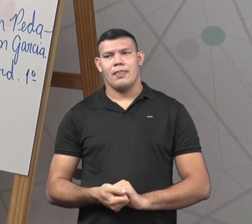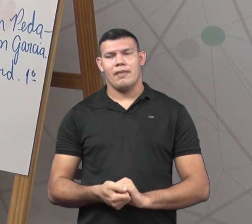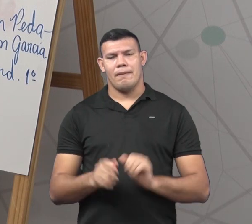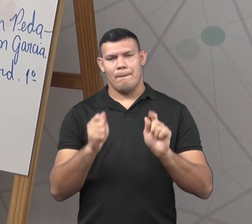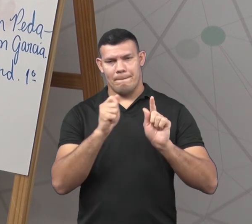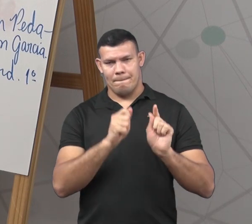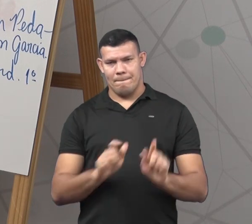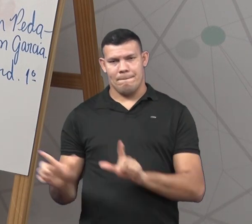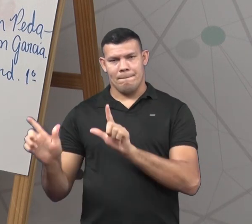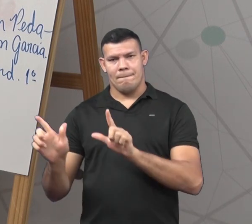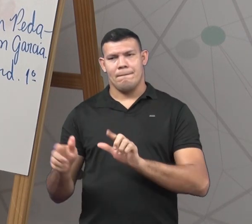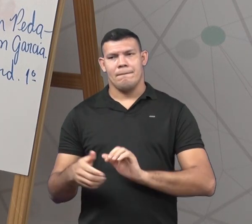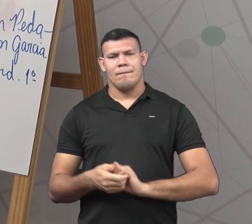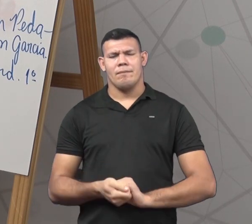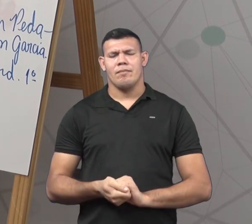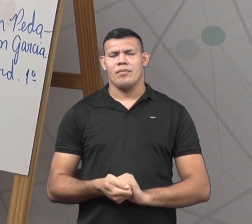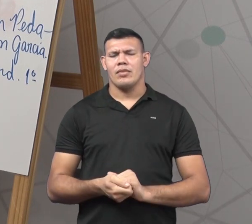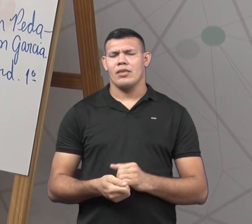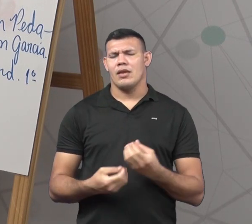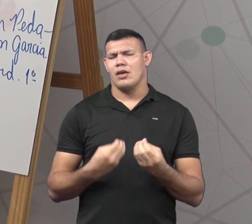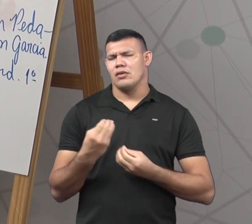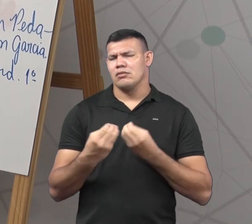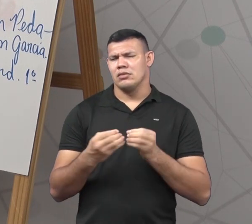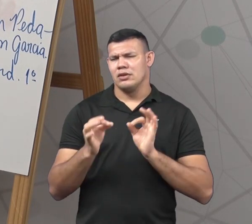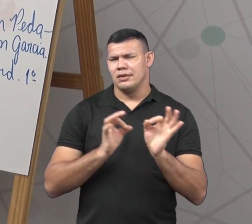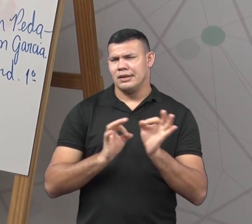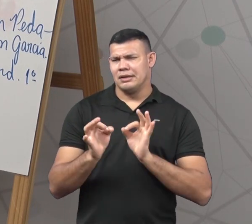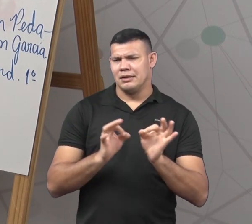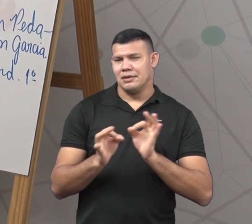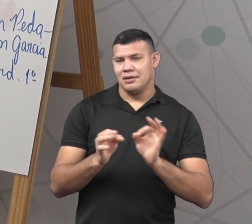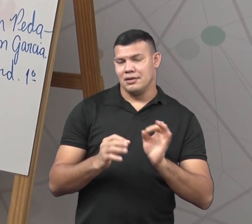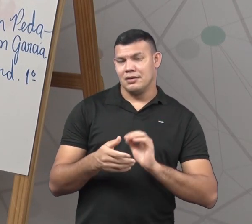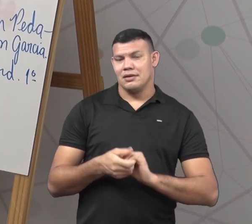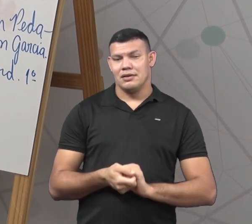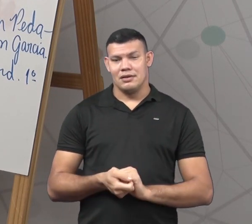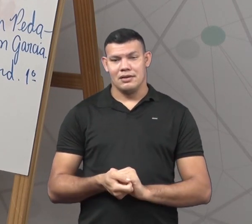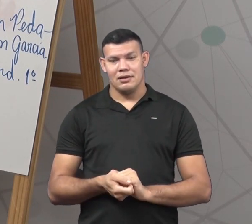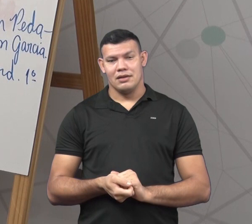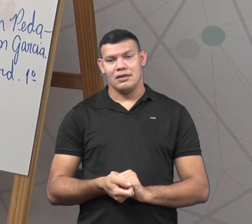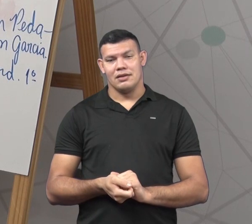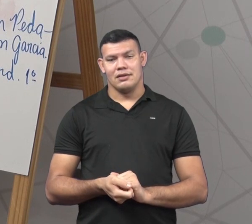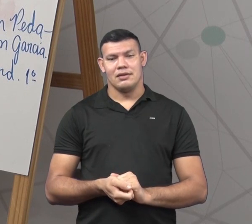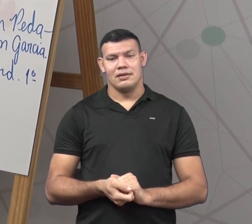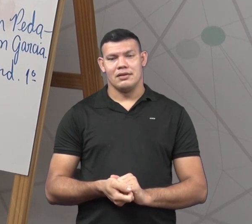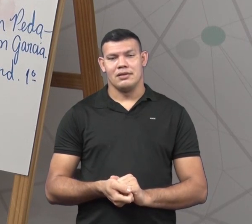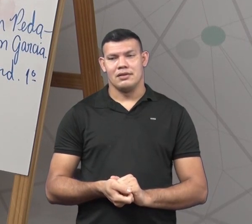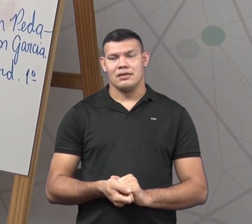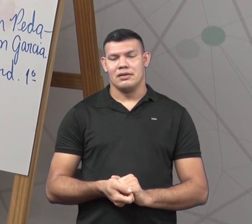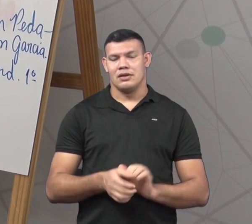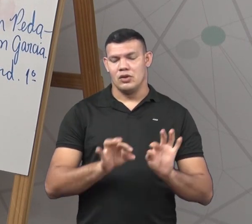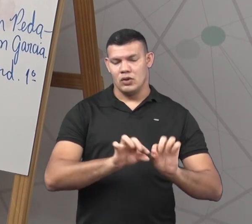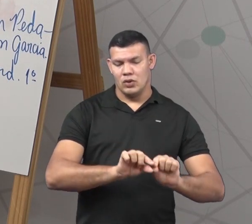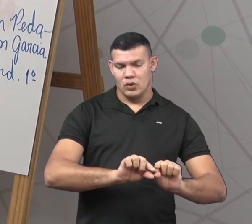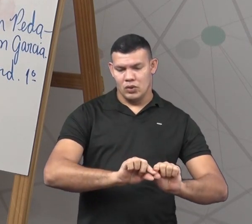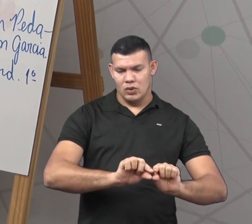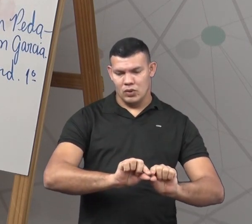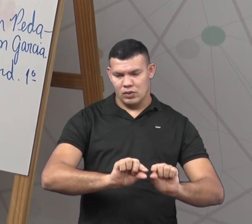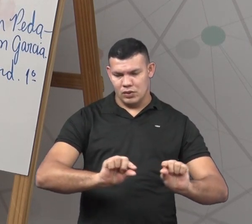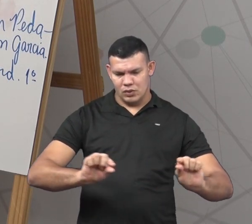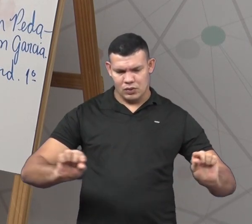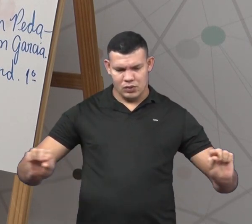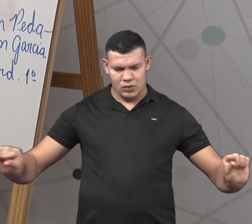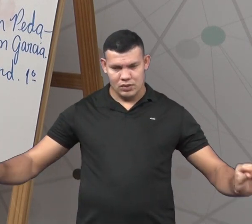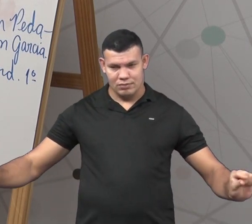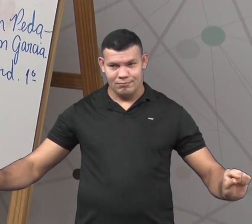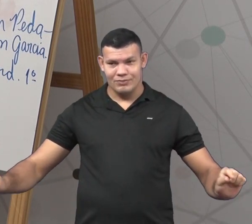como ele organizou a linha do tempo dele. Mas ele fez, como eu falei, por meio da linha do tempo, mas ele organizou aí